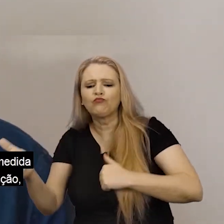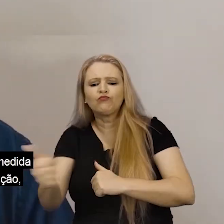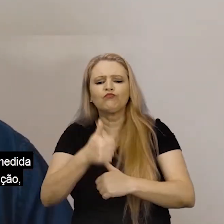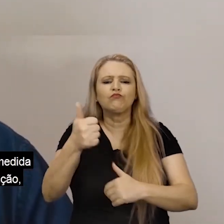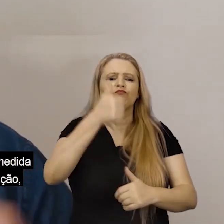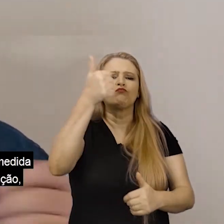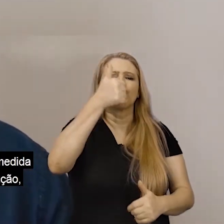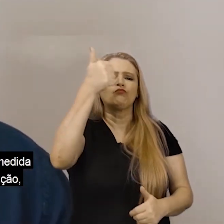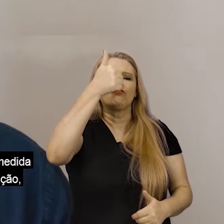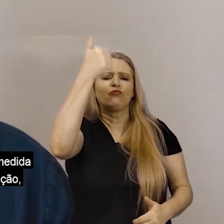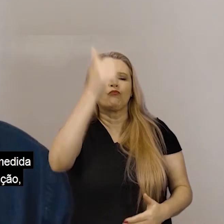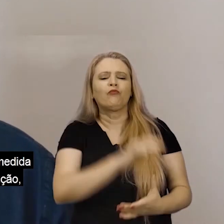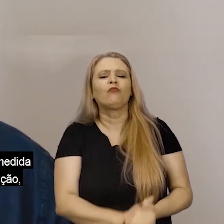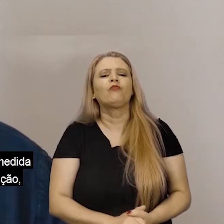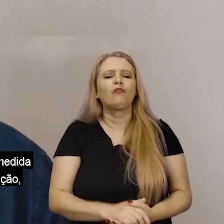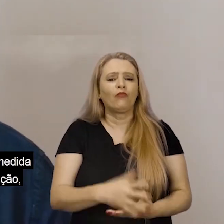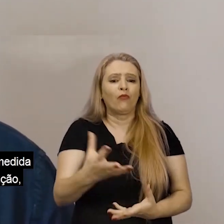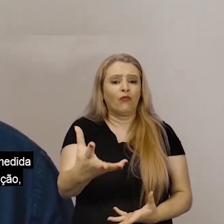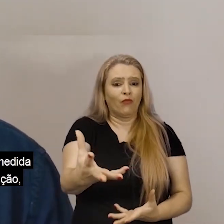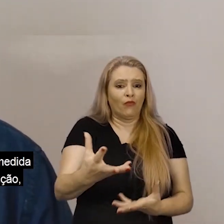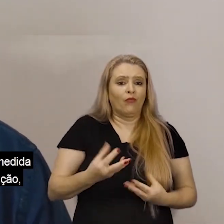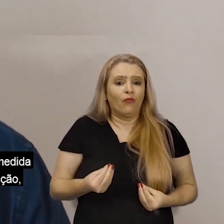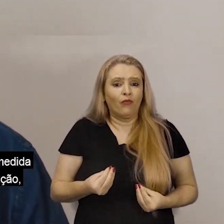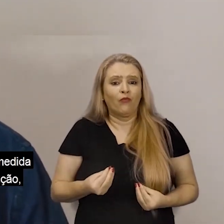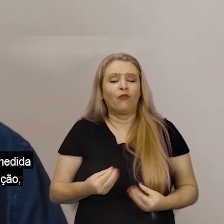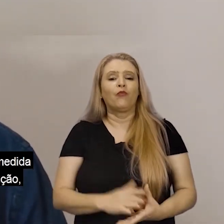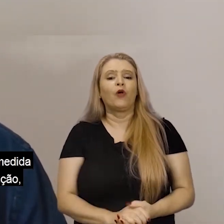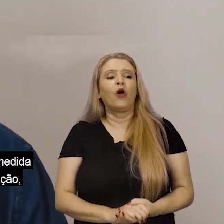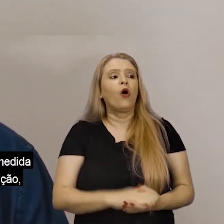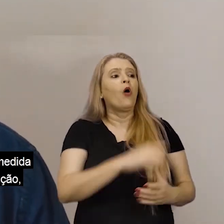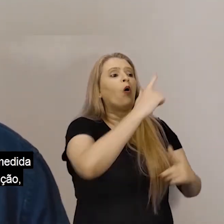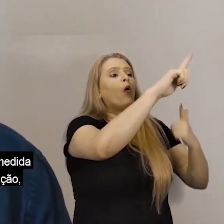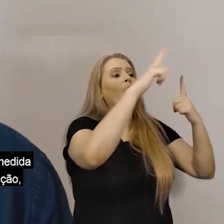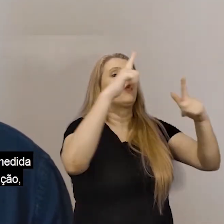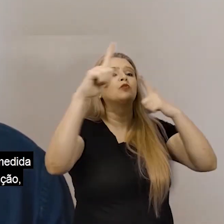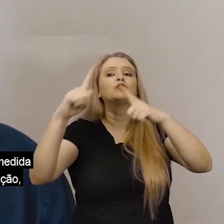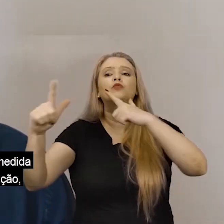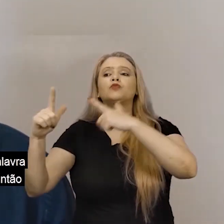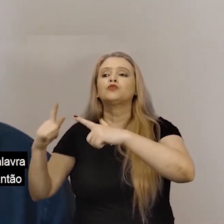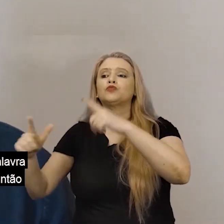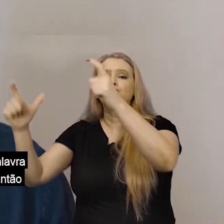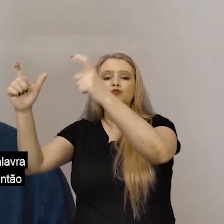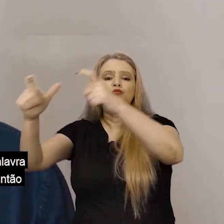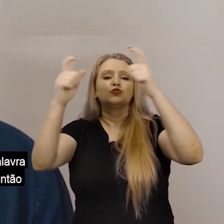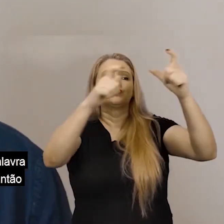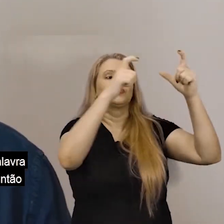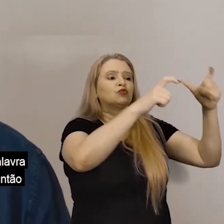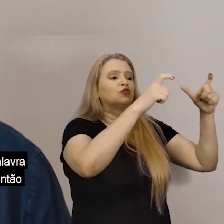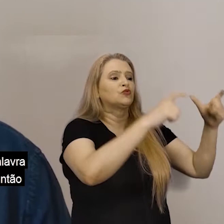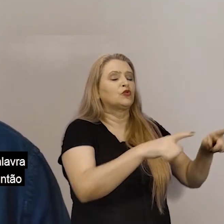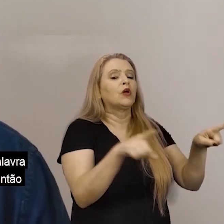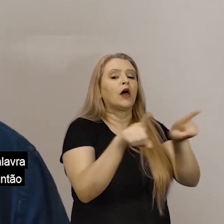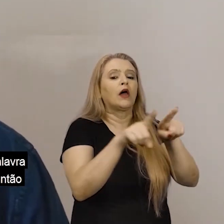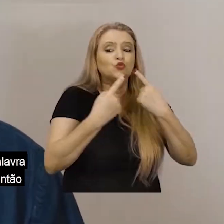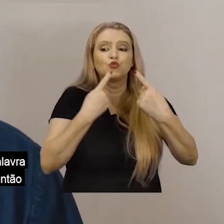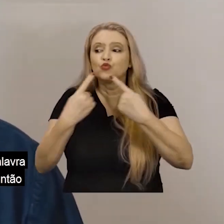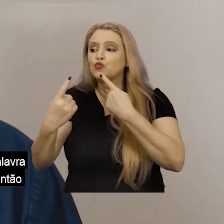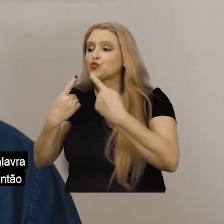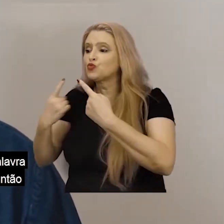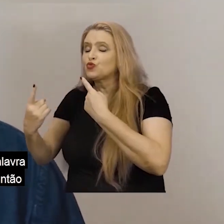melhoradas, adotadas em certa medida, por outros blocos, outros espaços de educação, outros espaços